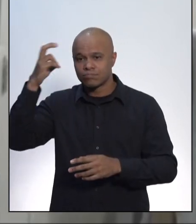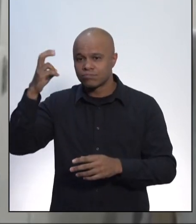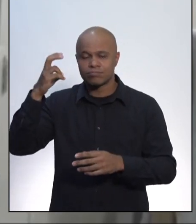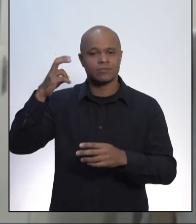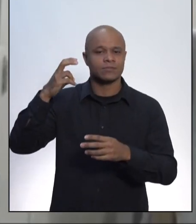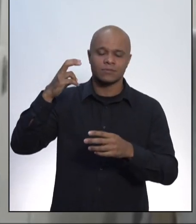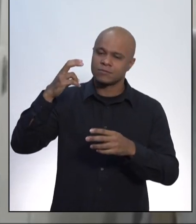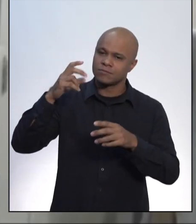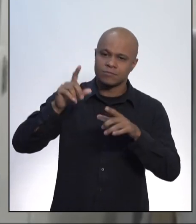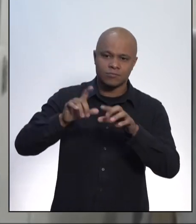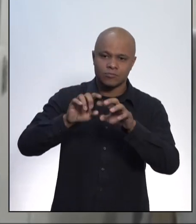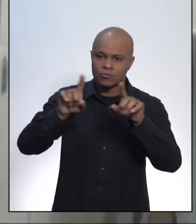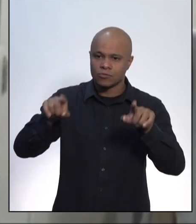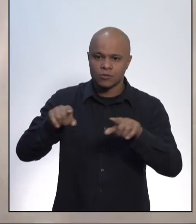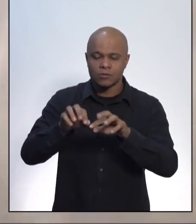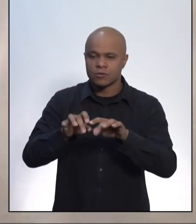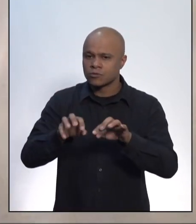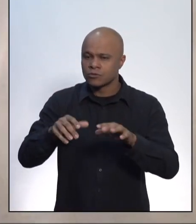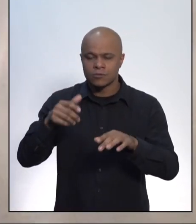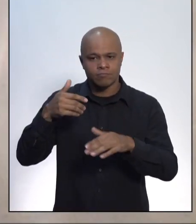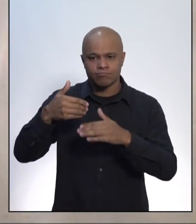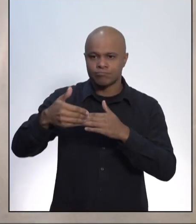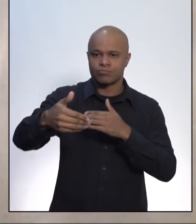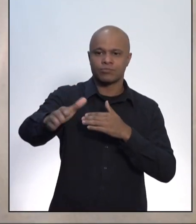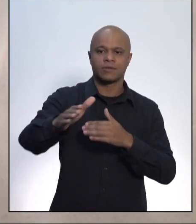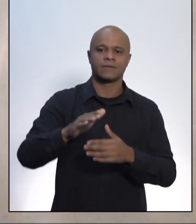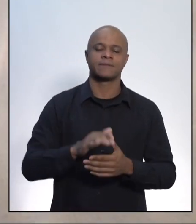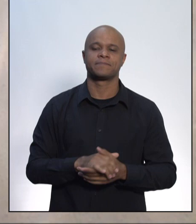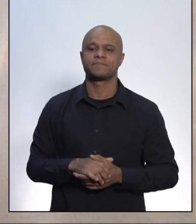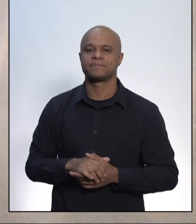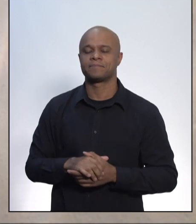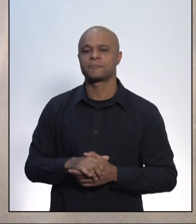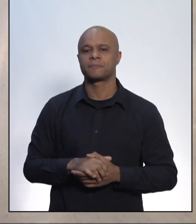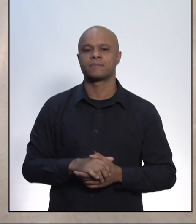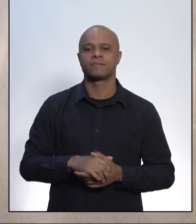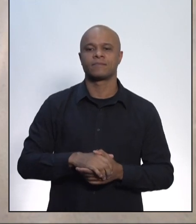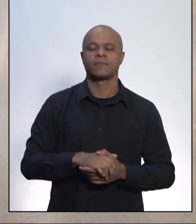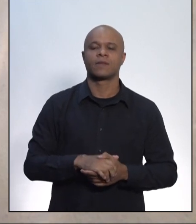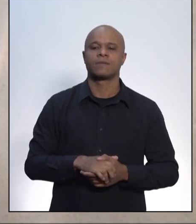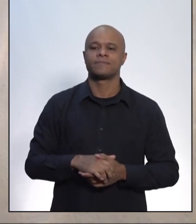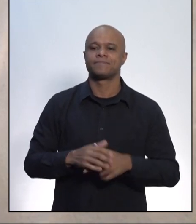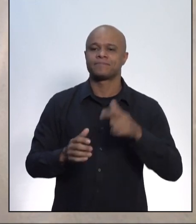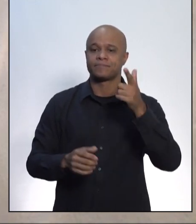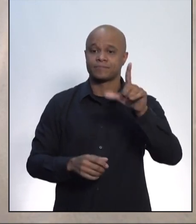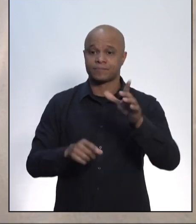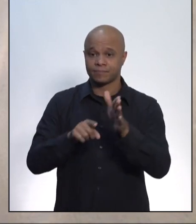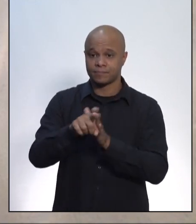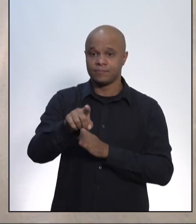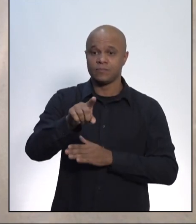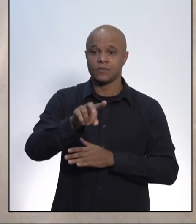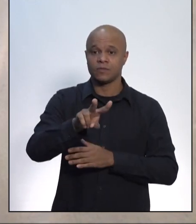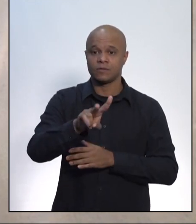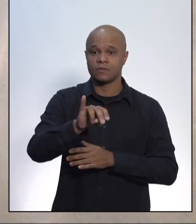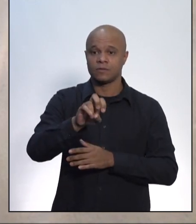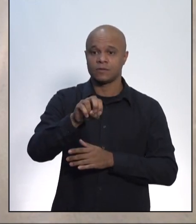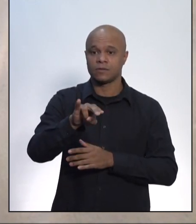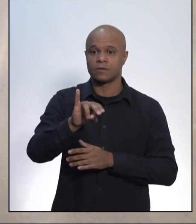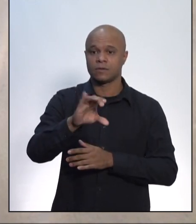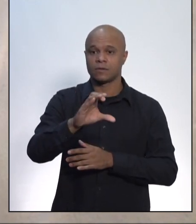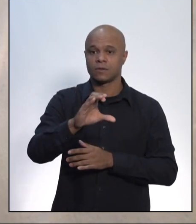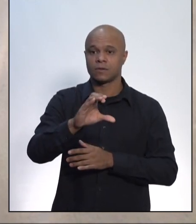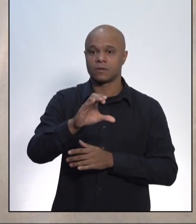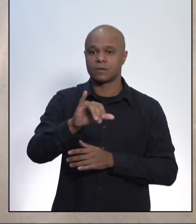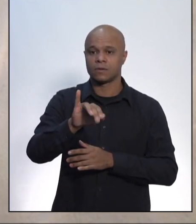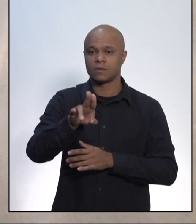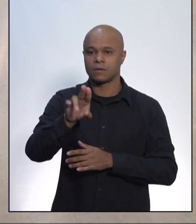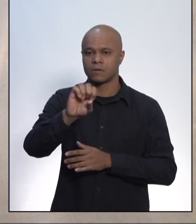por aí vai. Exatamente. Vamos agora para o Vinícius. Vinícius está perguntando, as empresas, no geral, têm dificuldades em achar